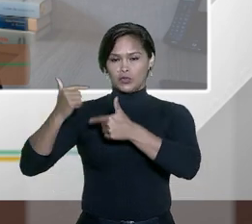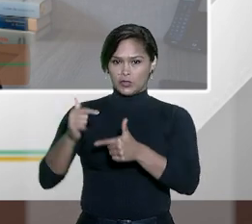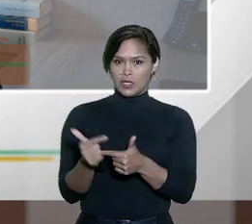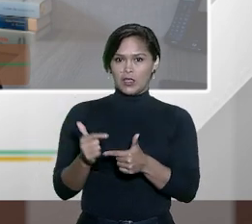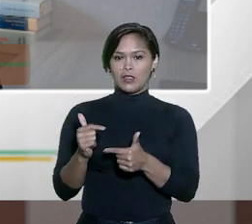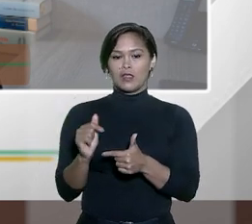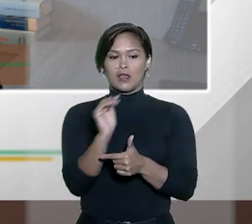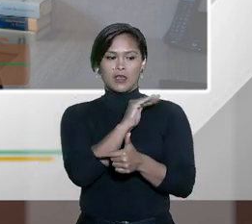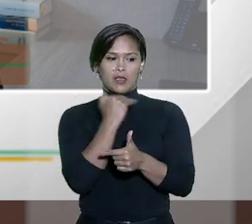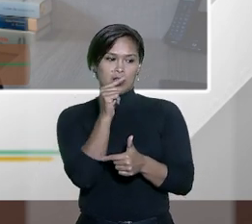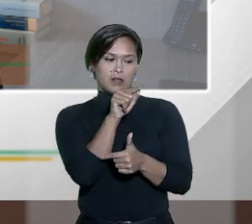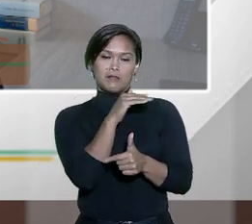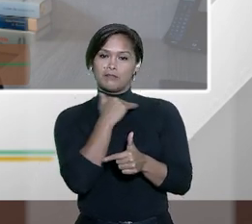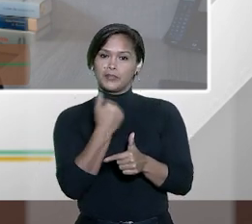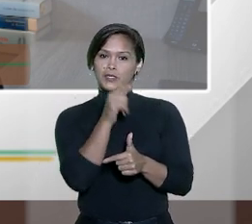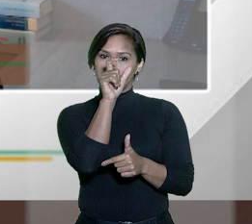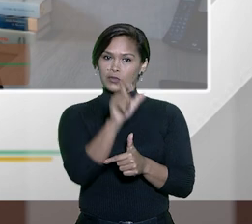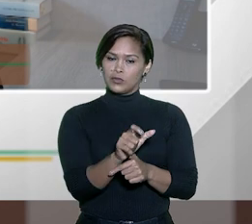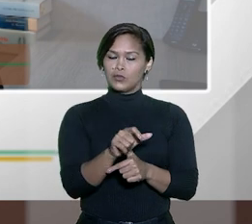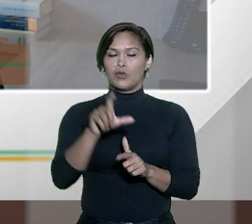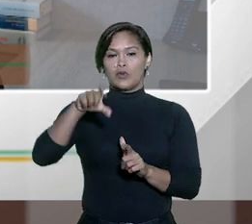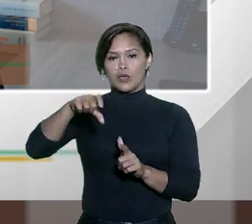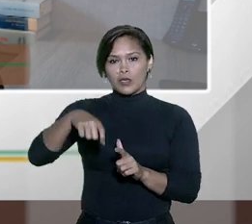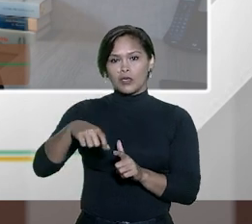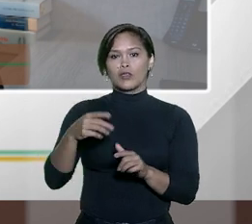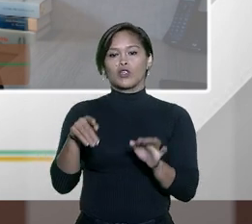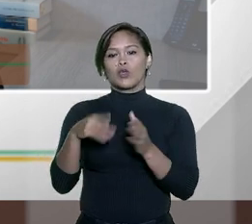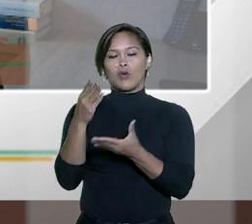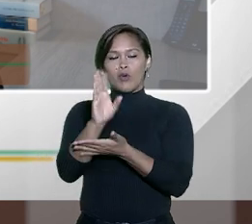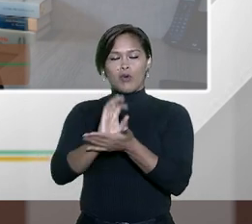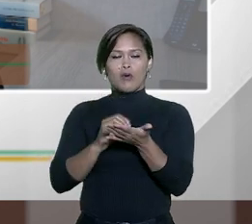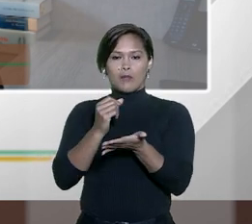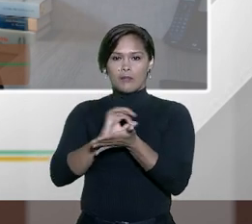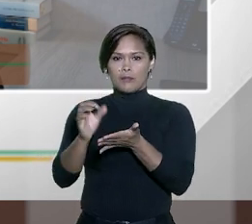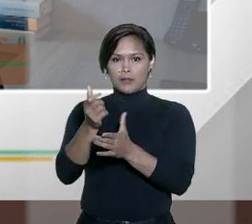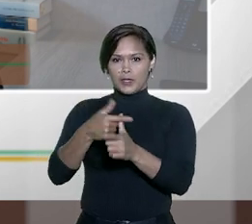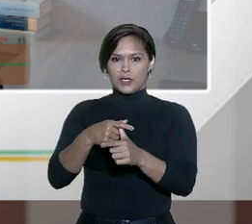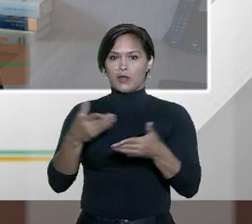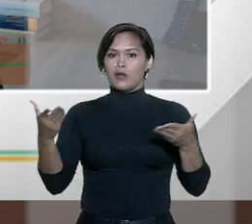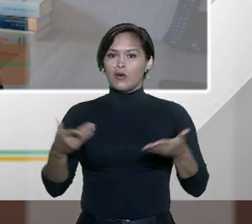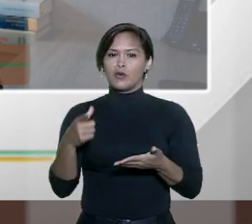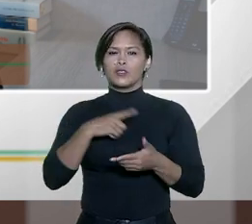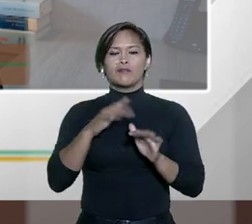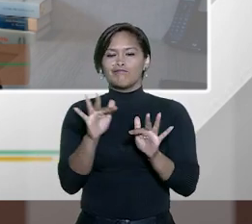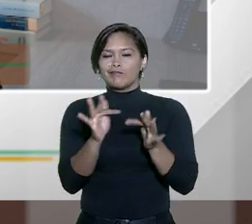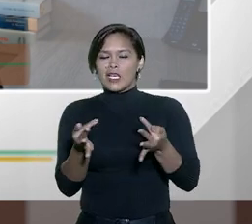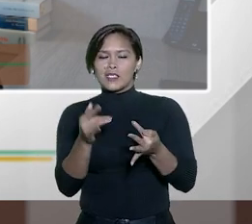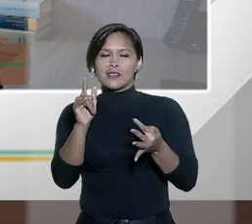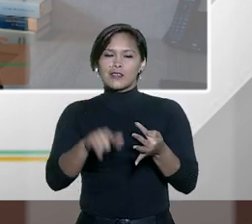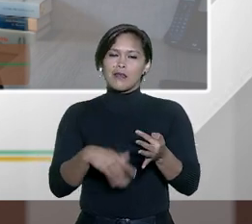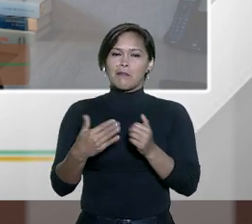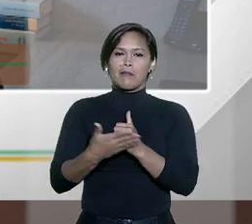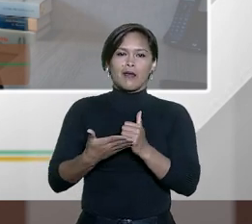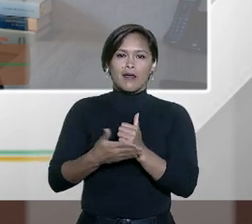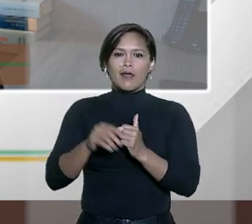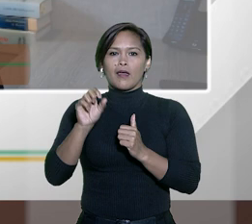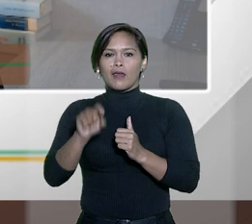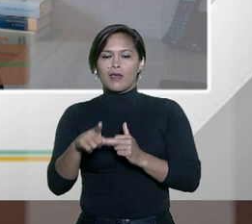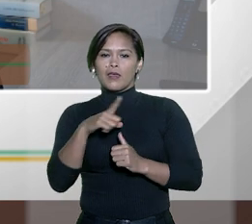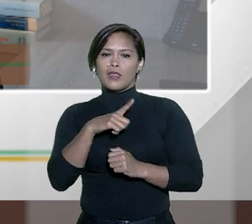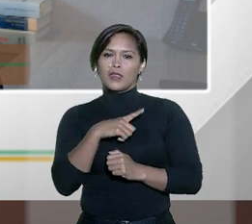Dos sucessores daquele credor daquele precatório, né? Atualmente é muito simples,